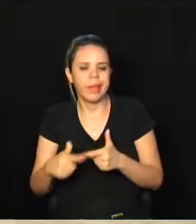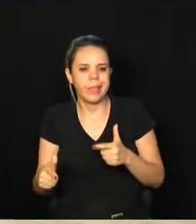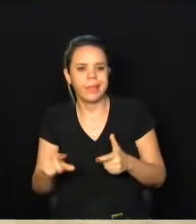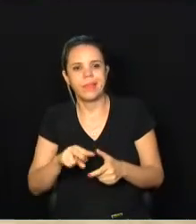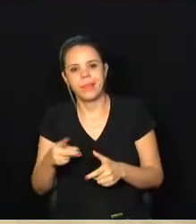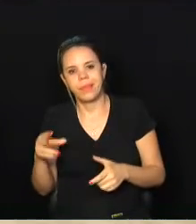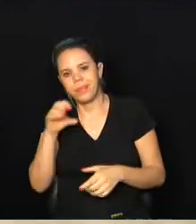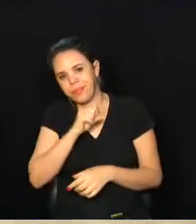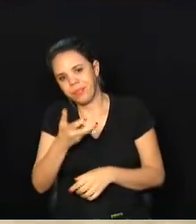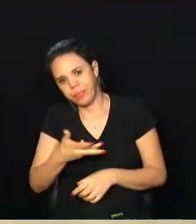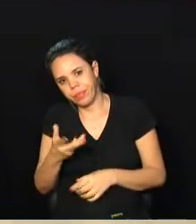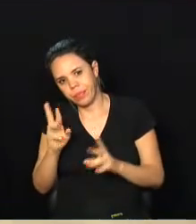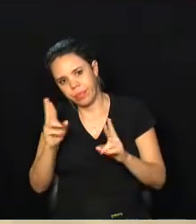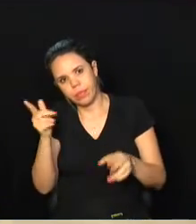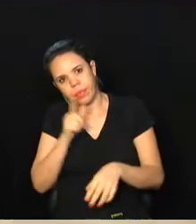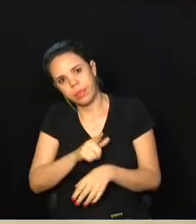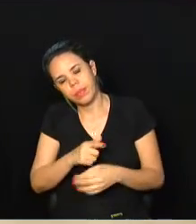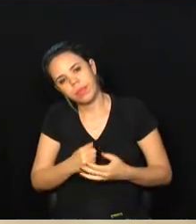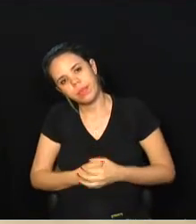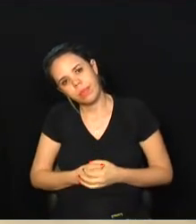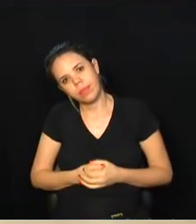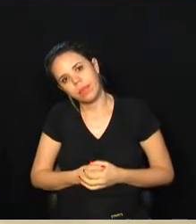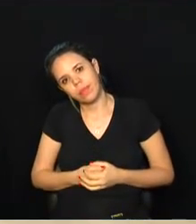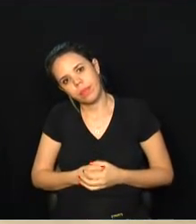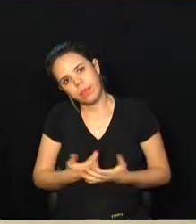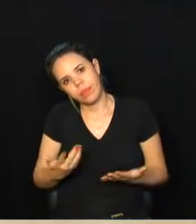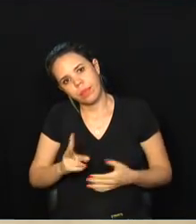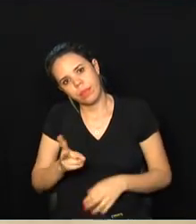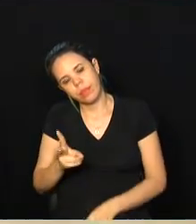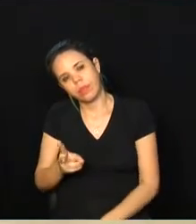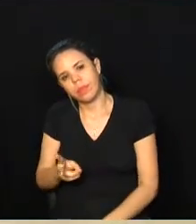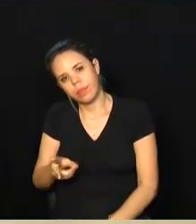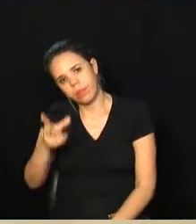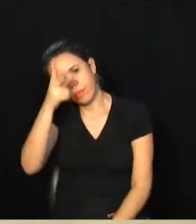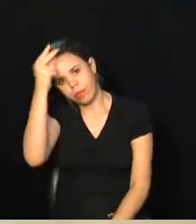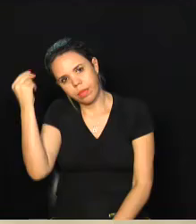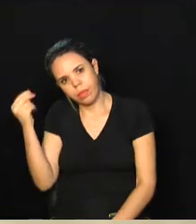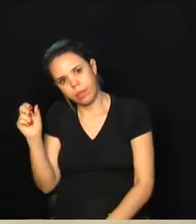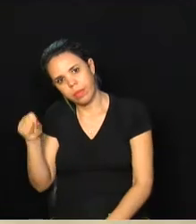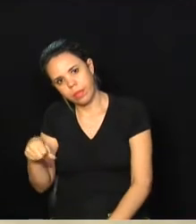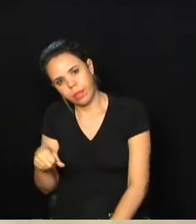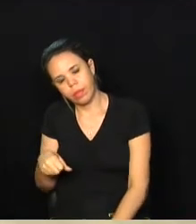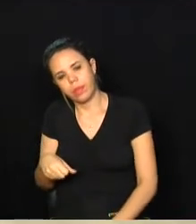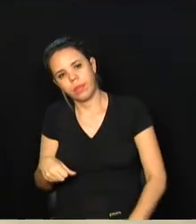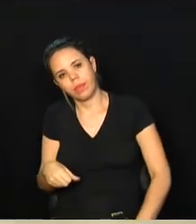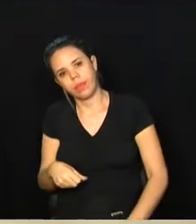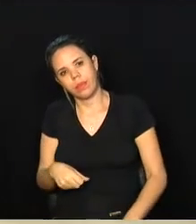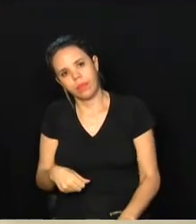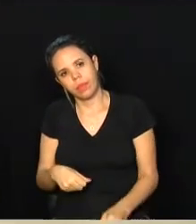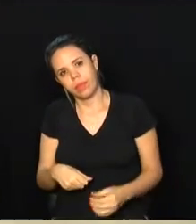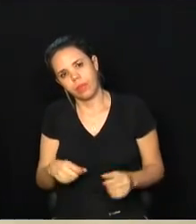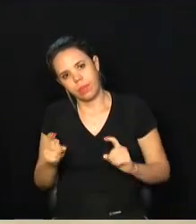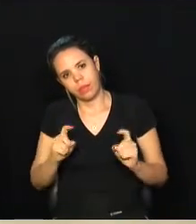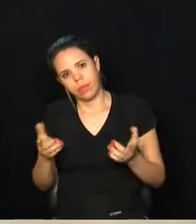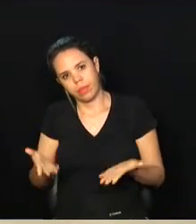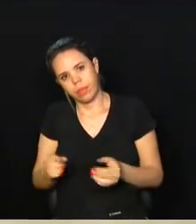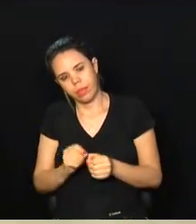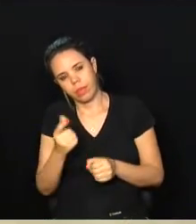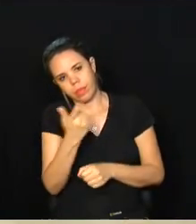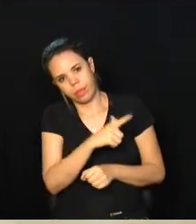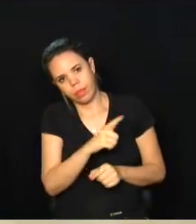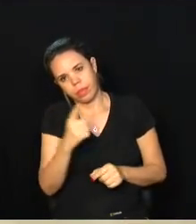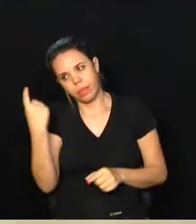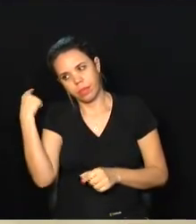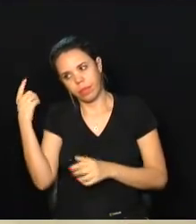aí, a gente espera que a gente consiga. Isso agora segue para o Executivo? Sim, a gente, além dessa reunião, a gente fez outras com